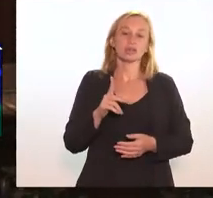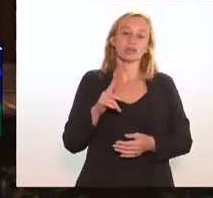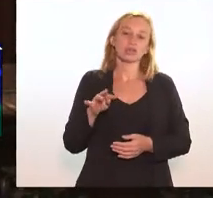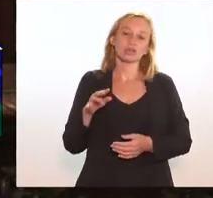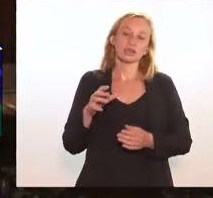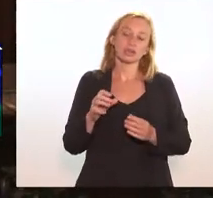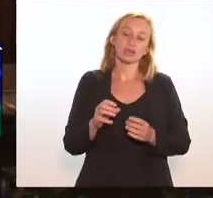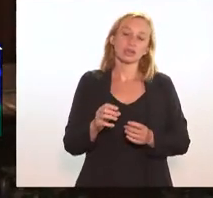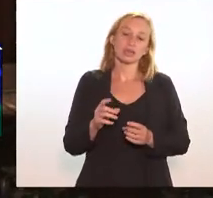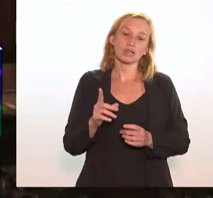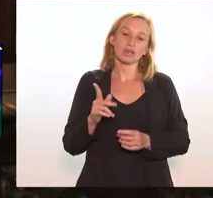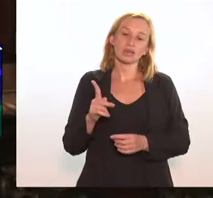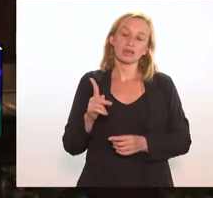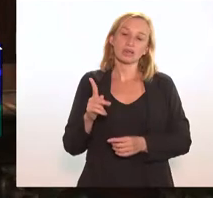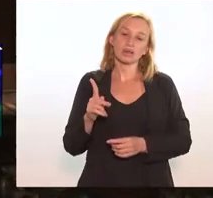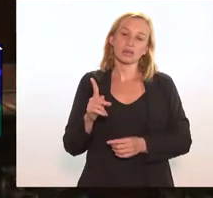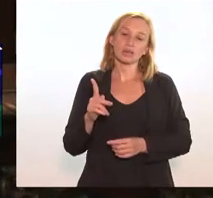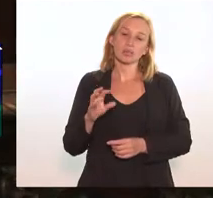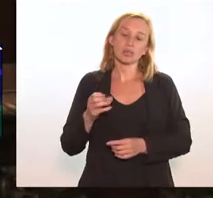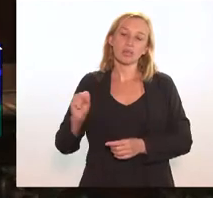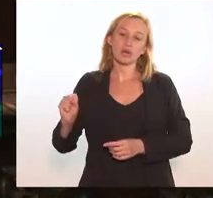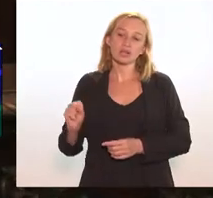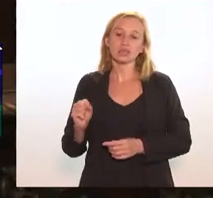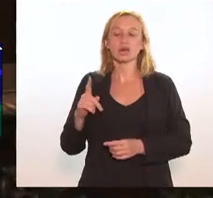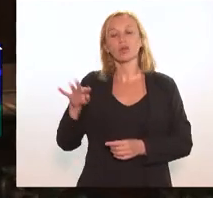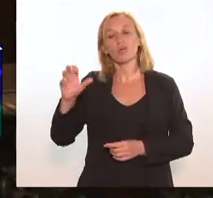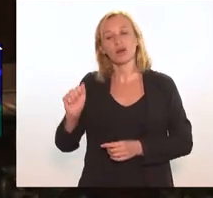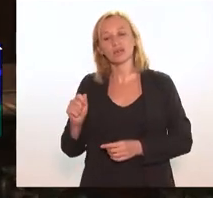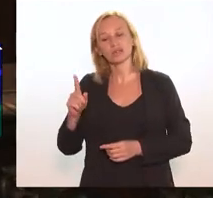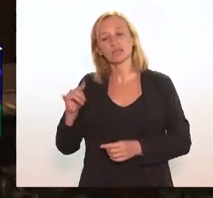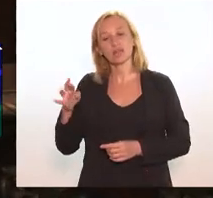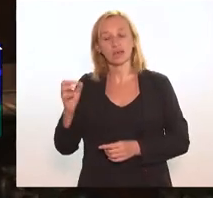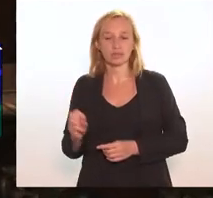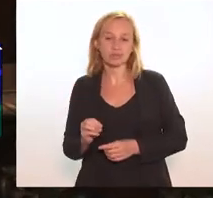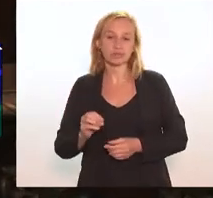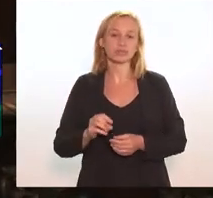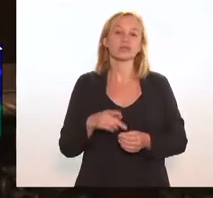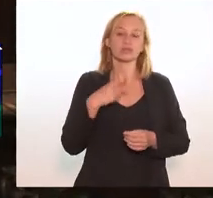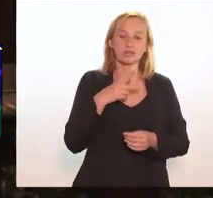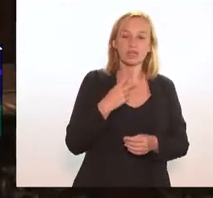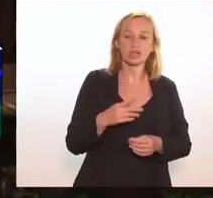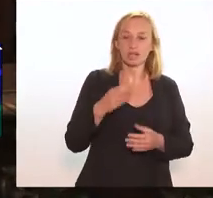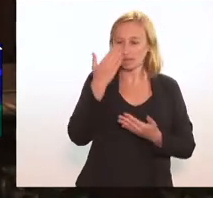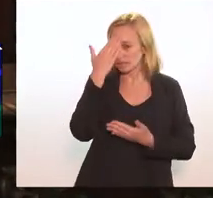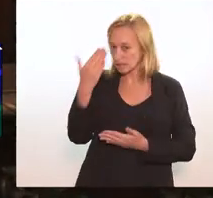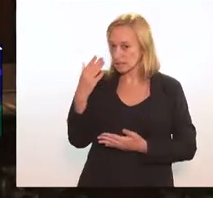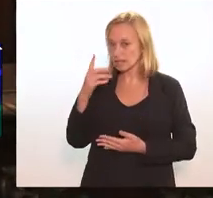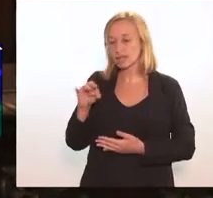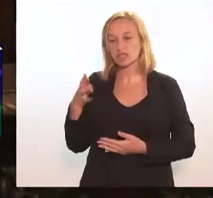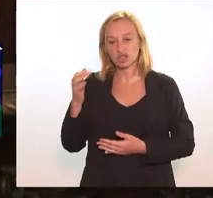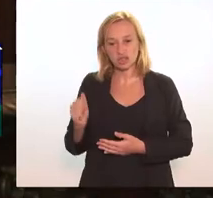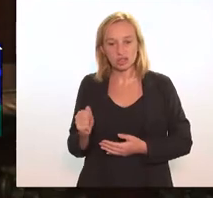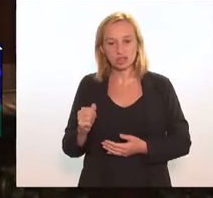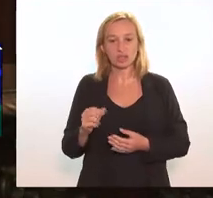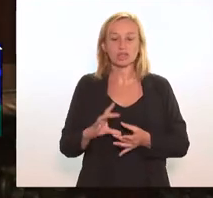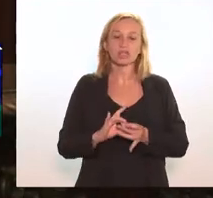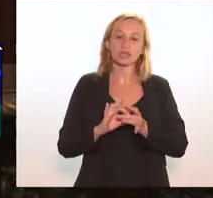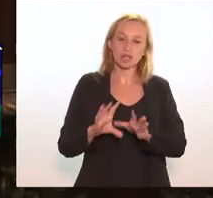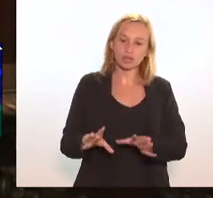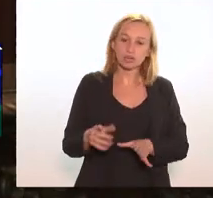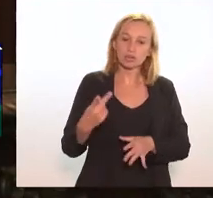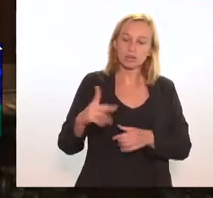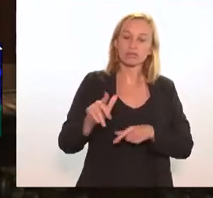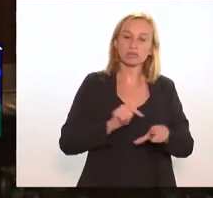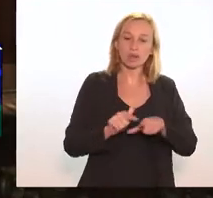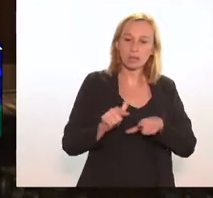e do Dario, agradecer muito a trajetória da professora Maria Cristina Assis, que deixou o mandato de reitora e fez um